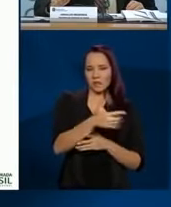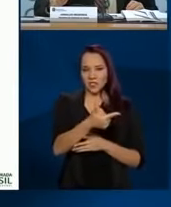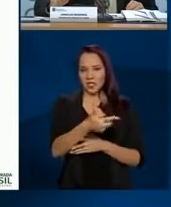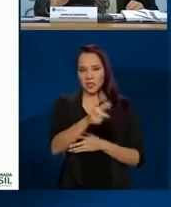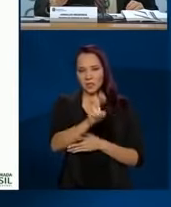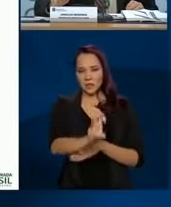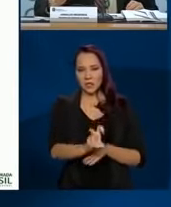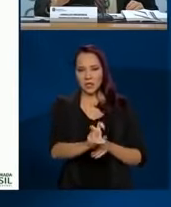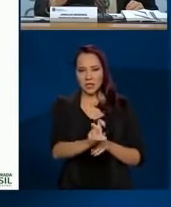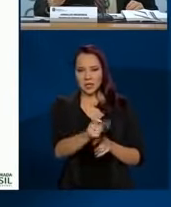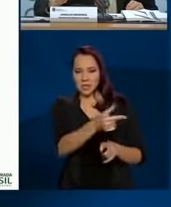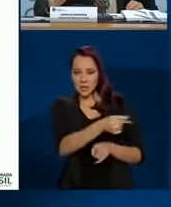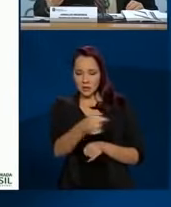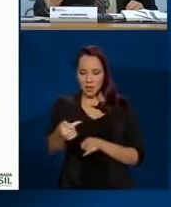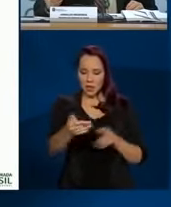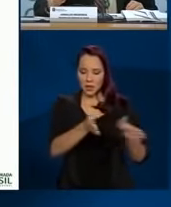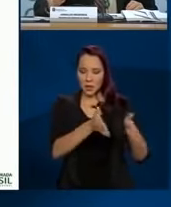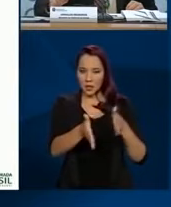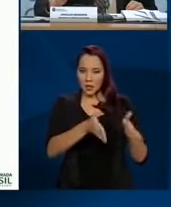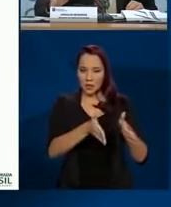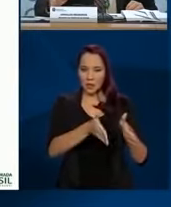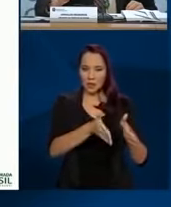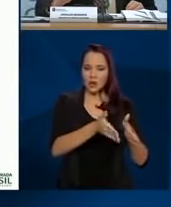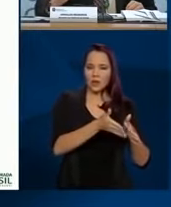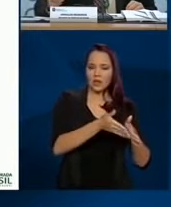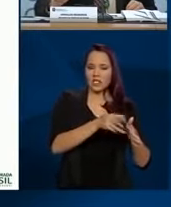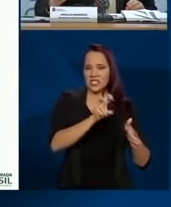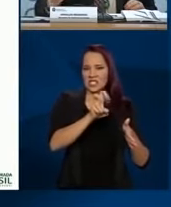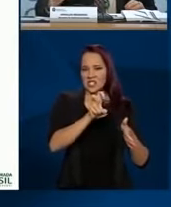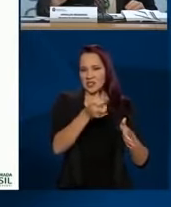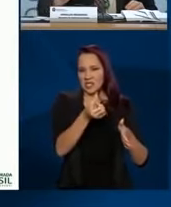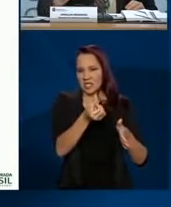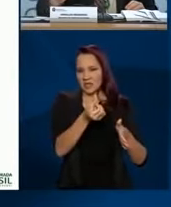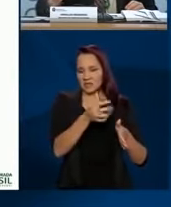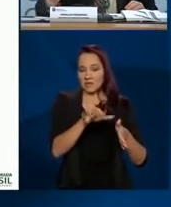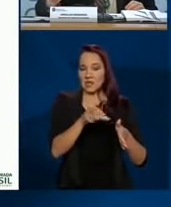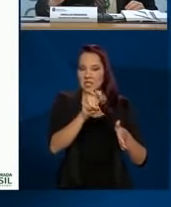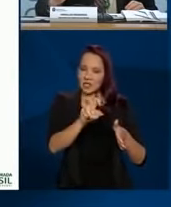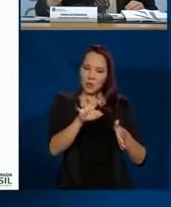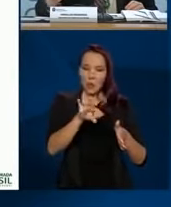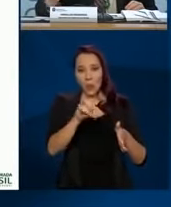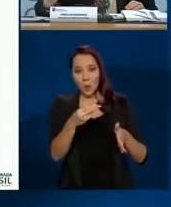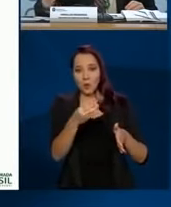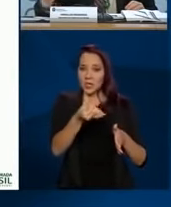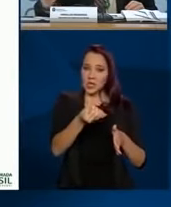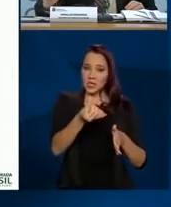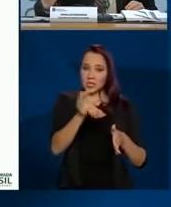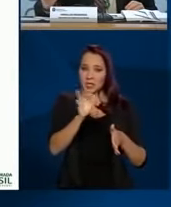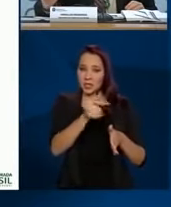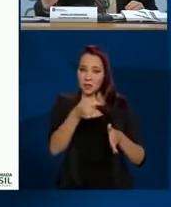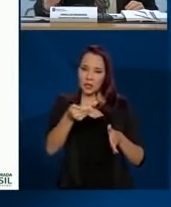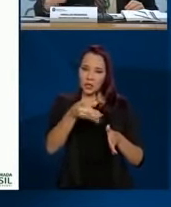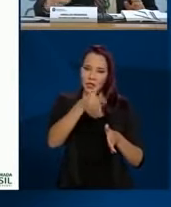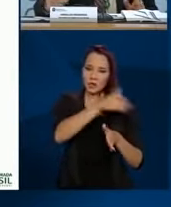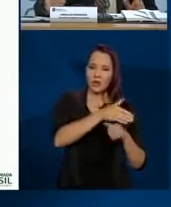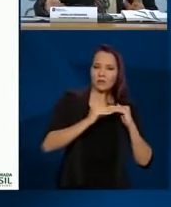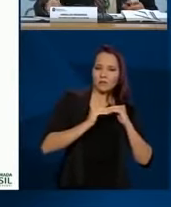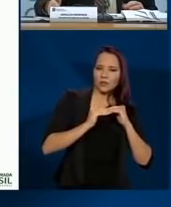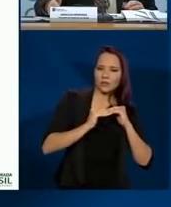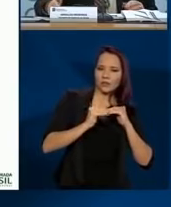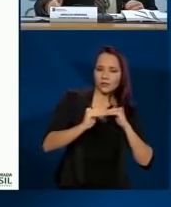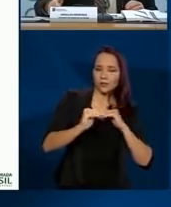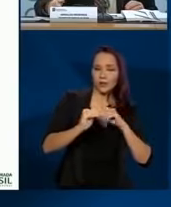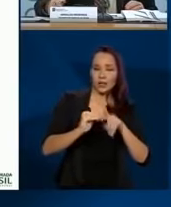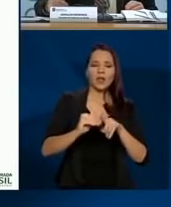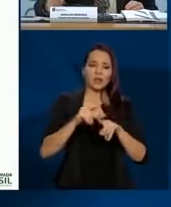25ª, 24ª semana epidemiológica, 5 ou 6 semanas epidemiológicas, no número relativamente estável, ainda